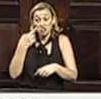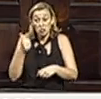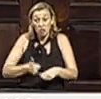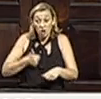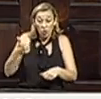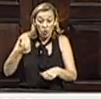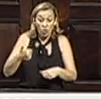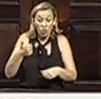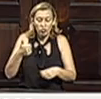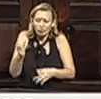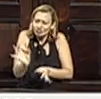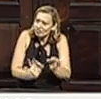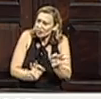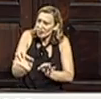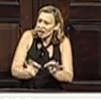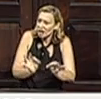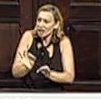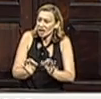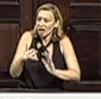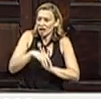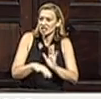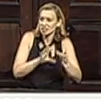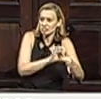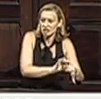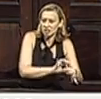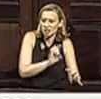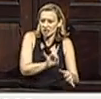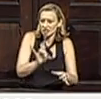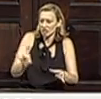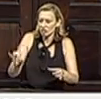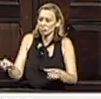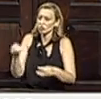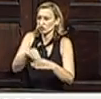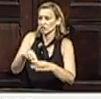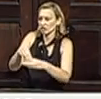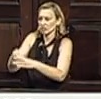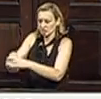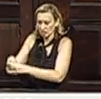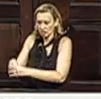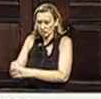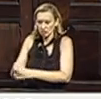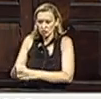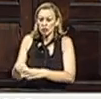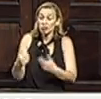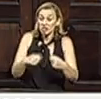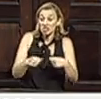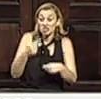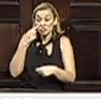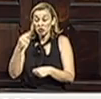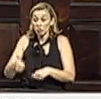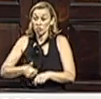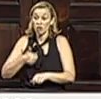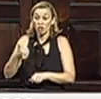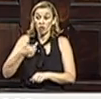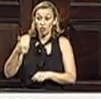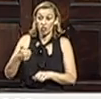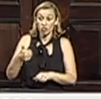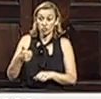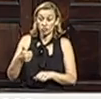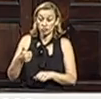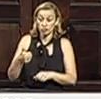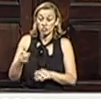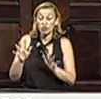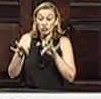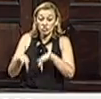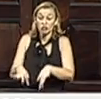aprovados. Caso contrário, o processo legislativo não conseguiria guardar uma coerência entre si para levar a redação